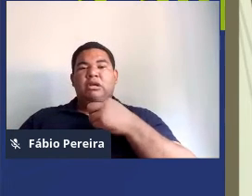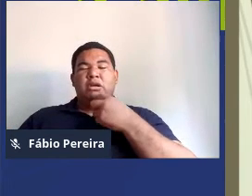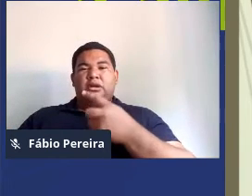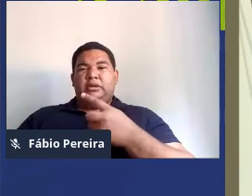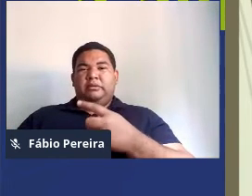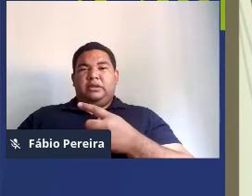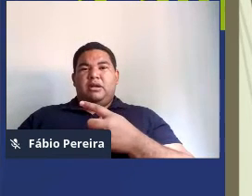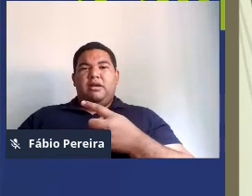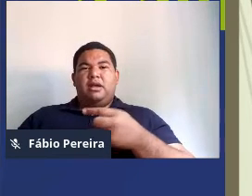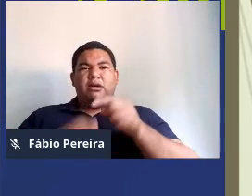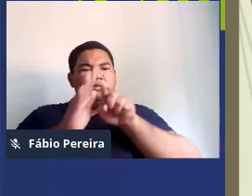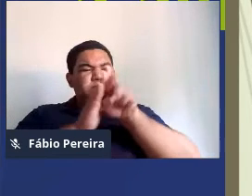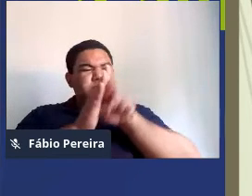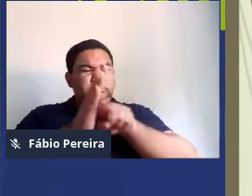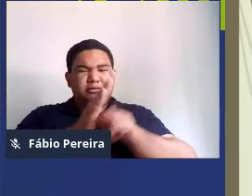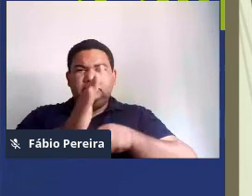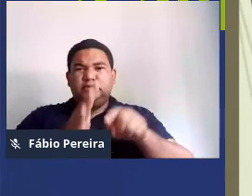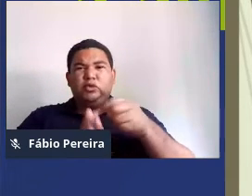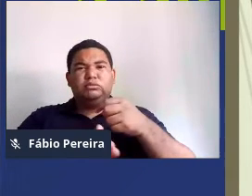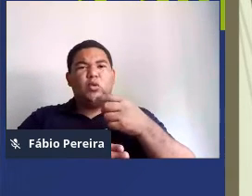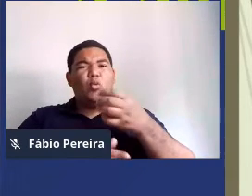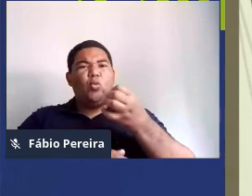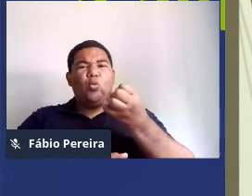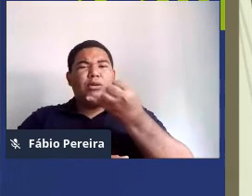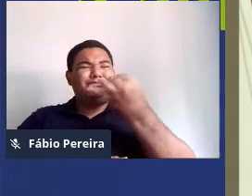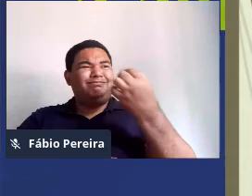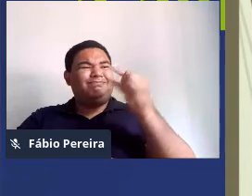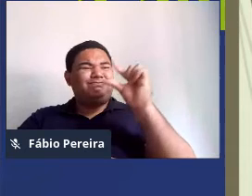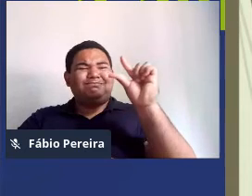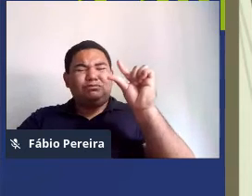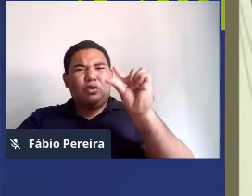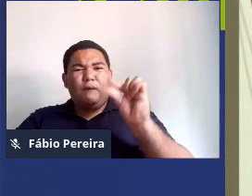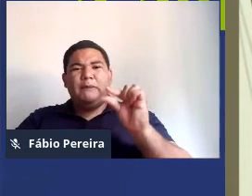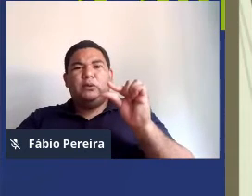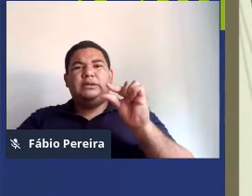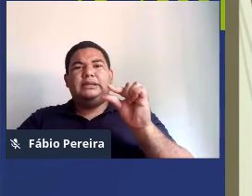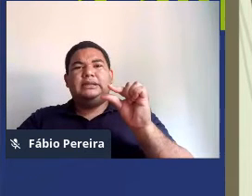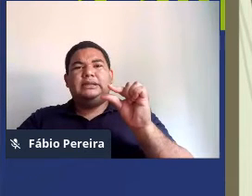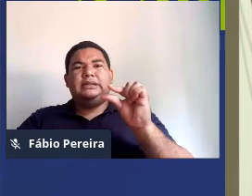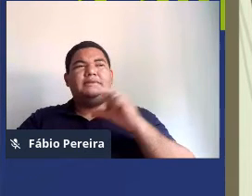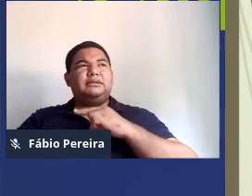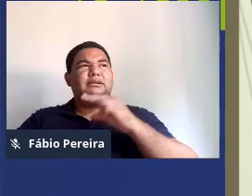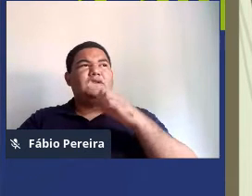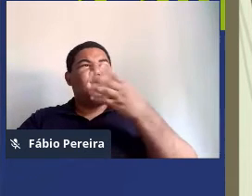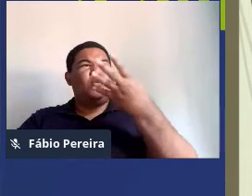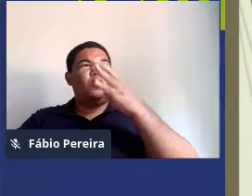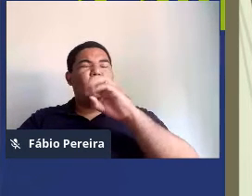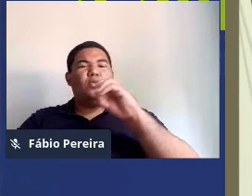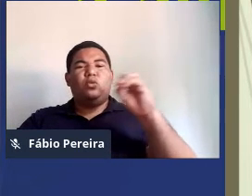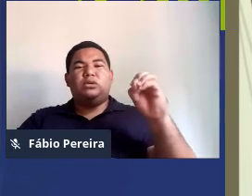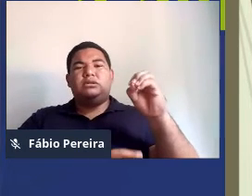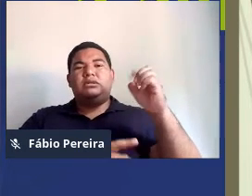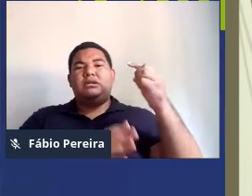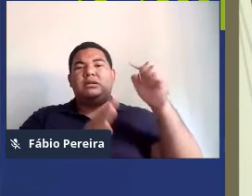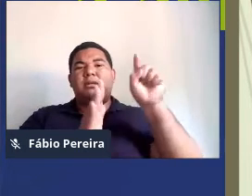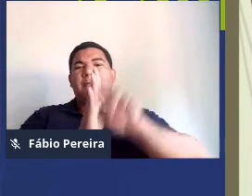cádmio, microgramas, uma quantidade 400 vezes menor do que algumas espécies